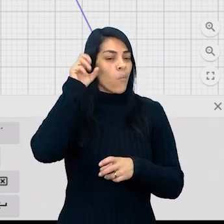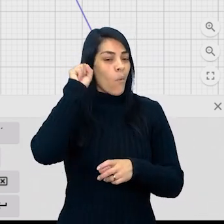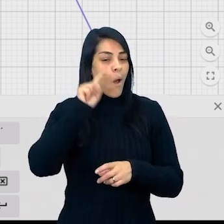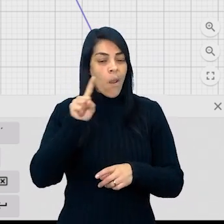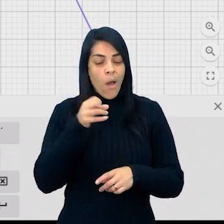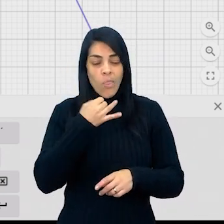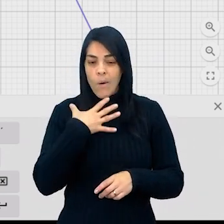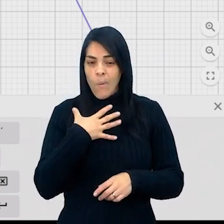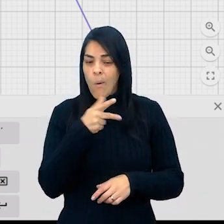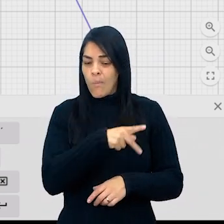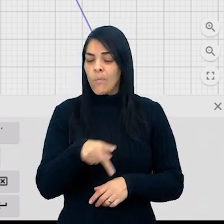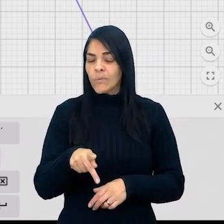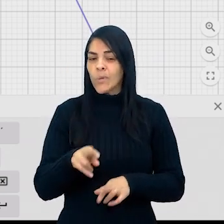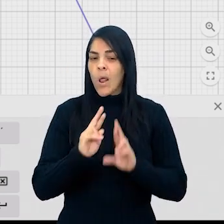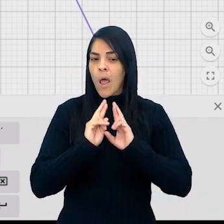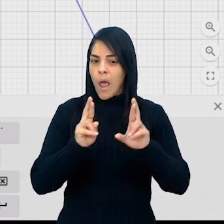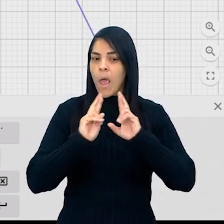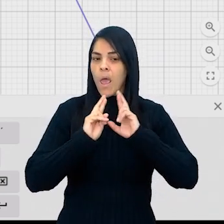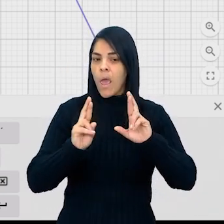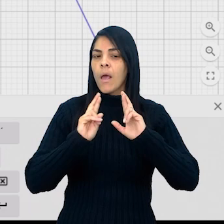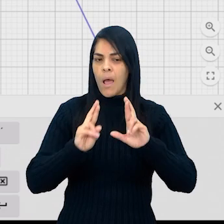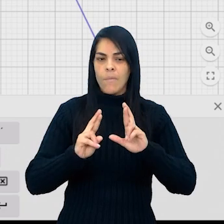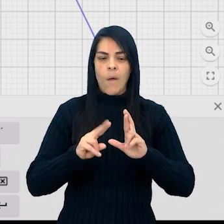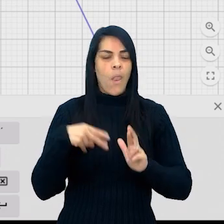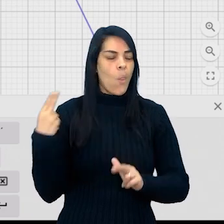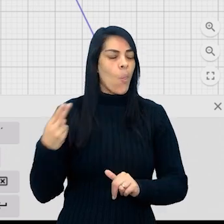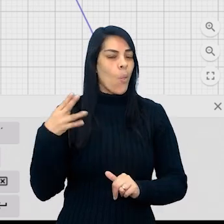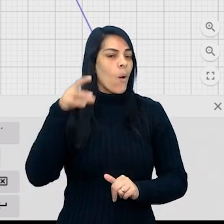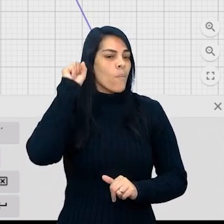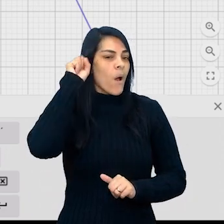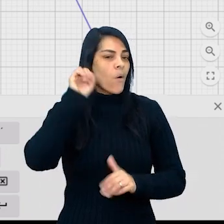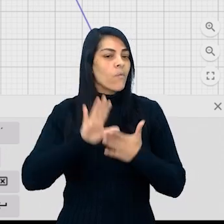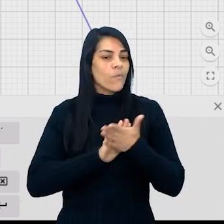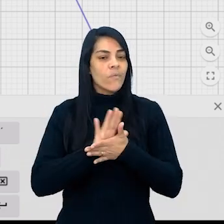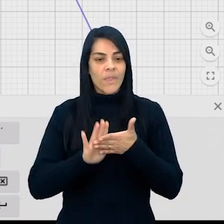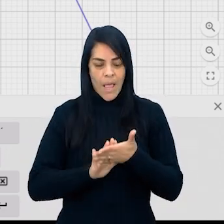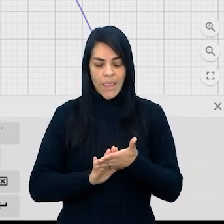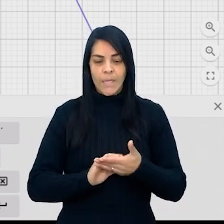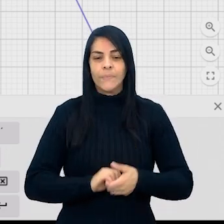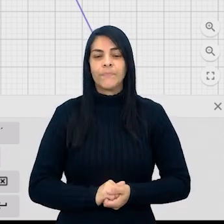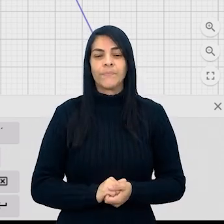Tem professores aqui reclamando. Pode continuar. Obrigado, Ilana.